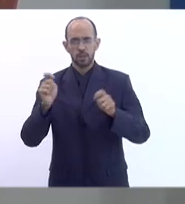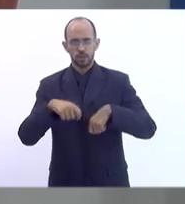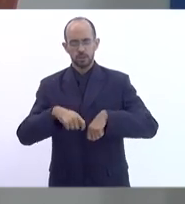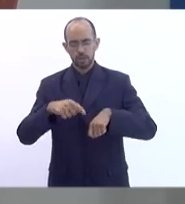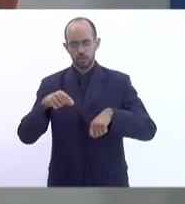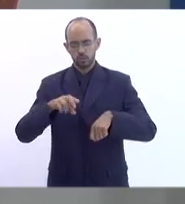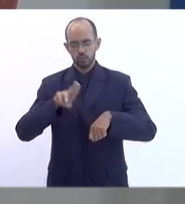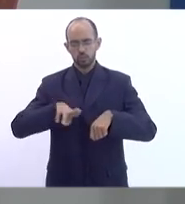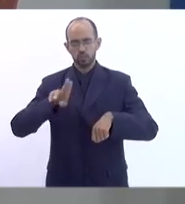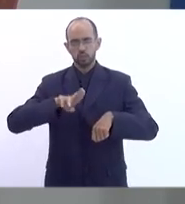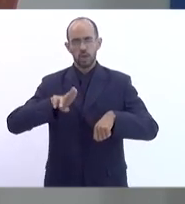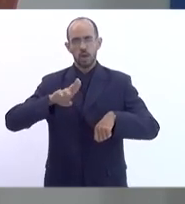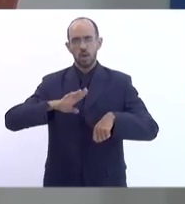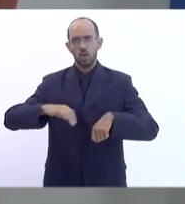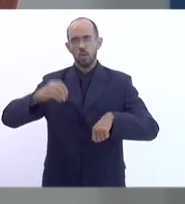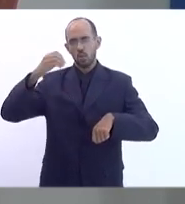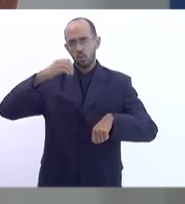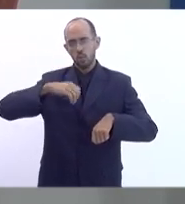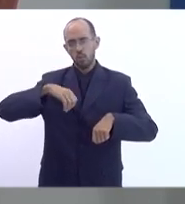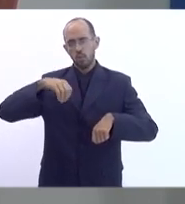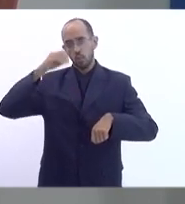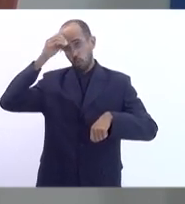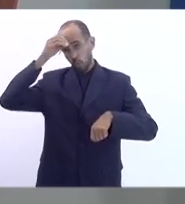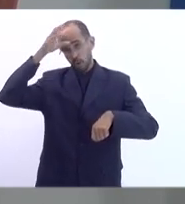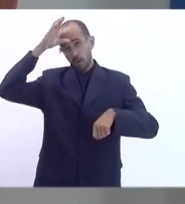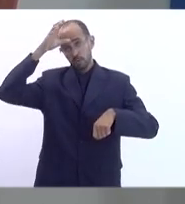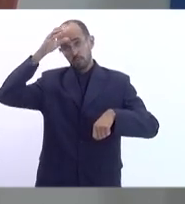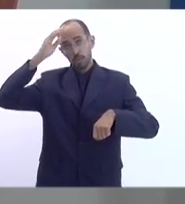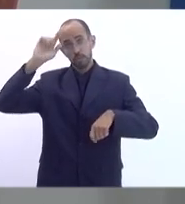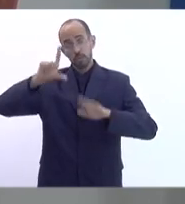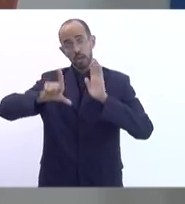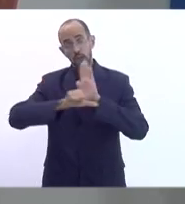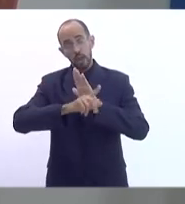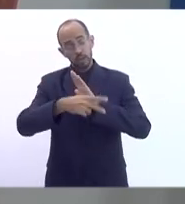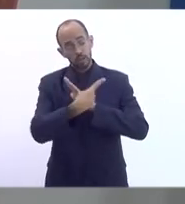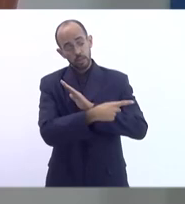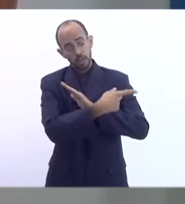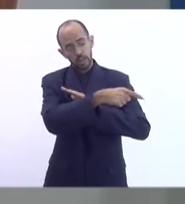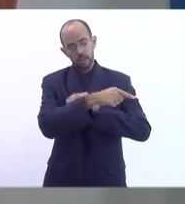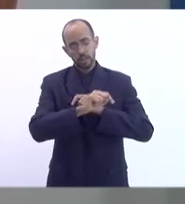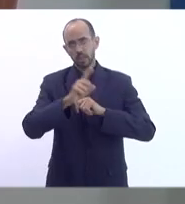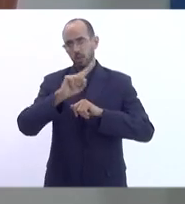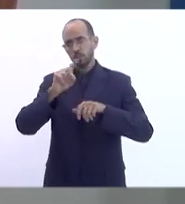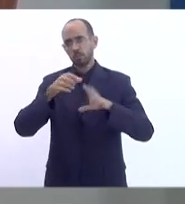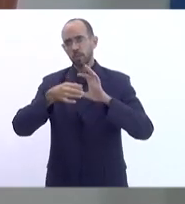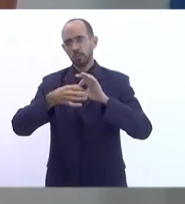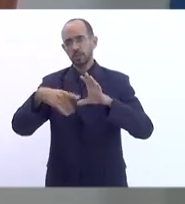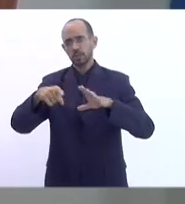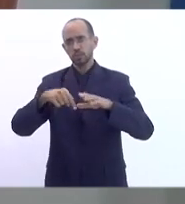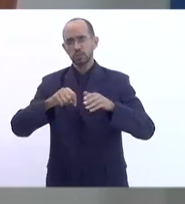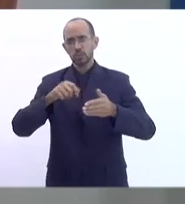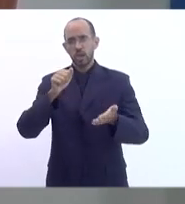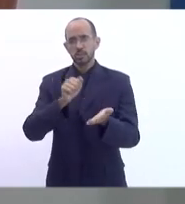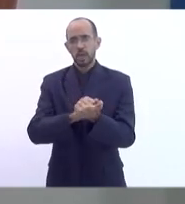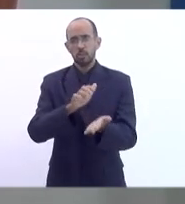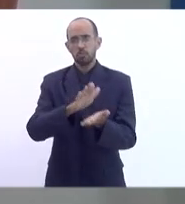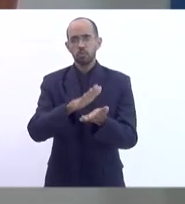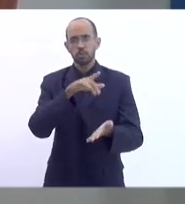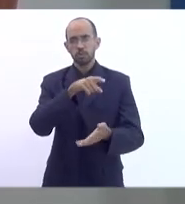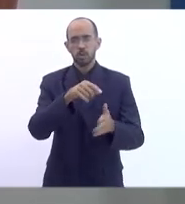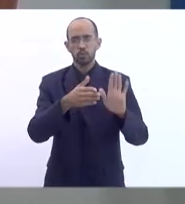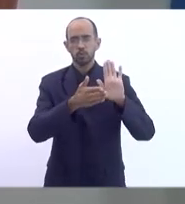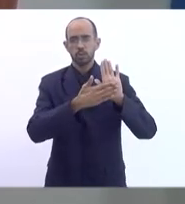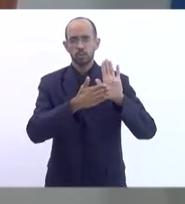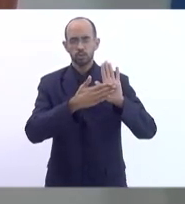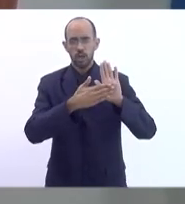do vídeo que não permitir que o candidato fosse fosse punido nesse sentido vem para cá nós não pagamos